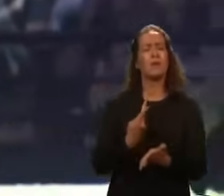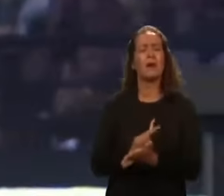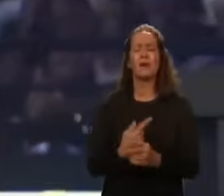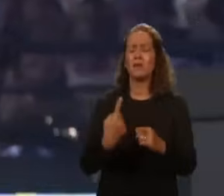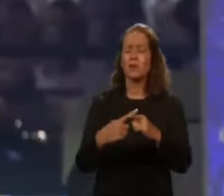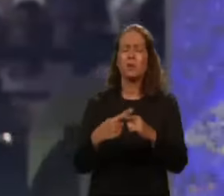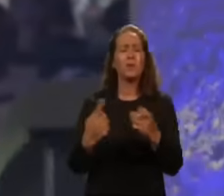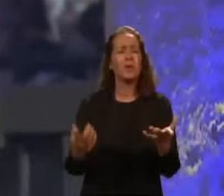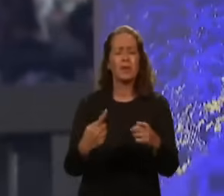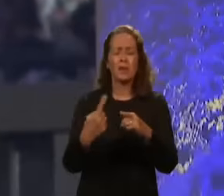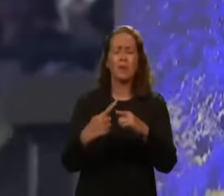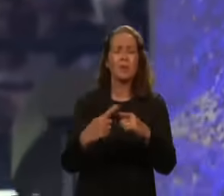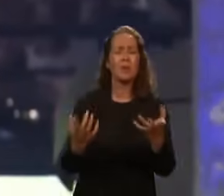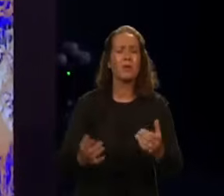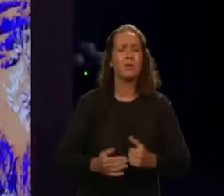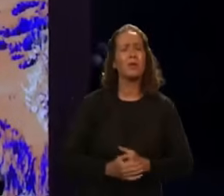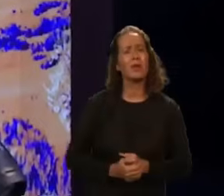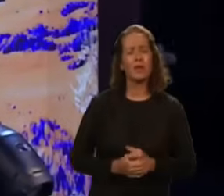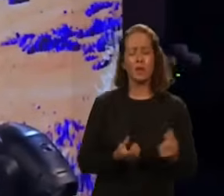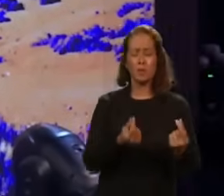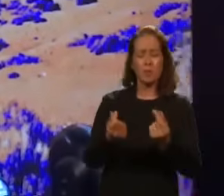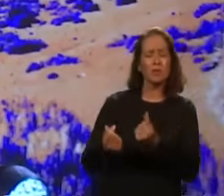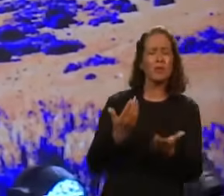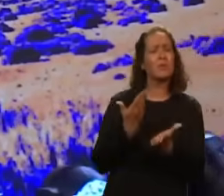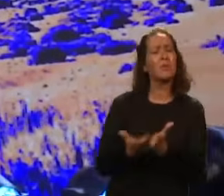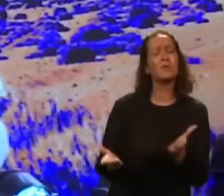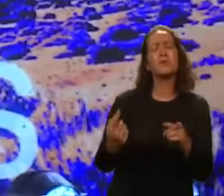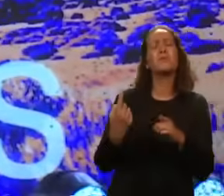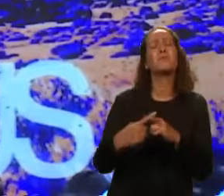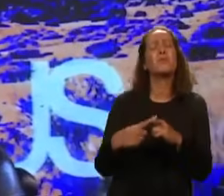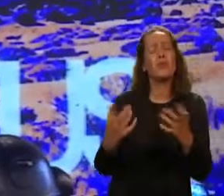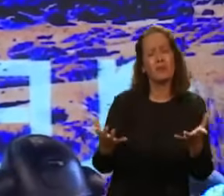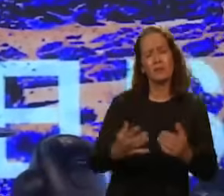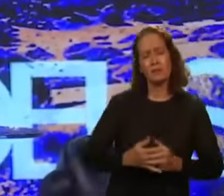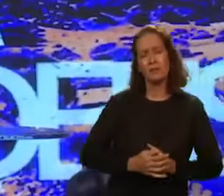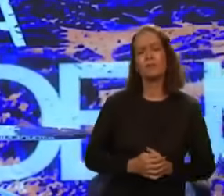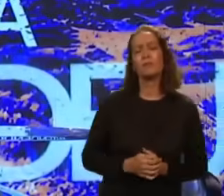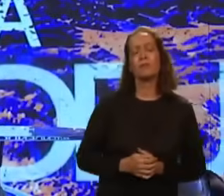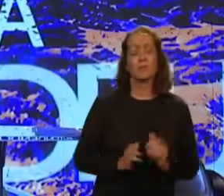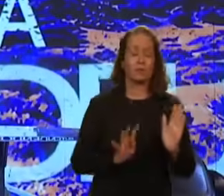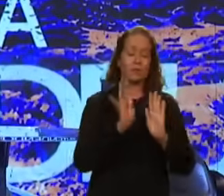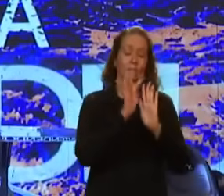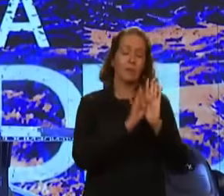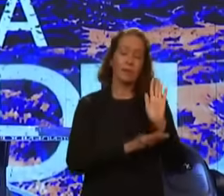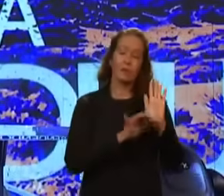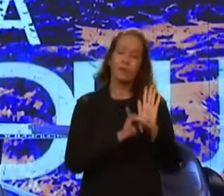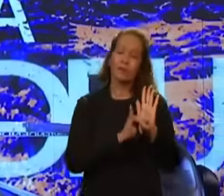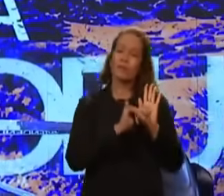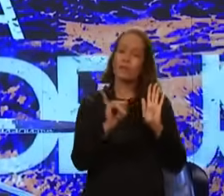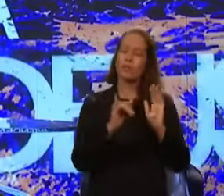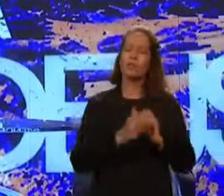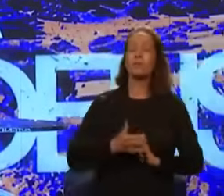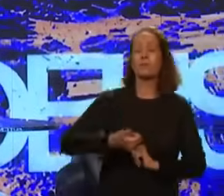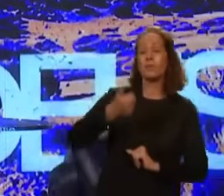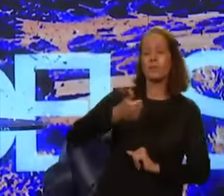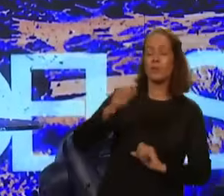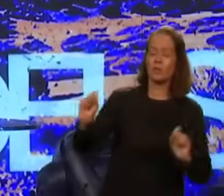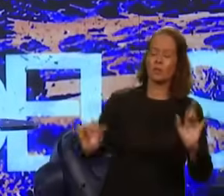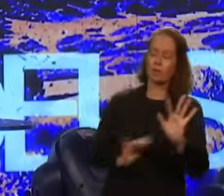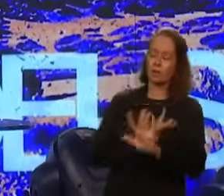mal de mim? Por quê? Que eu perdi o meu dinheiro? Por quê? O texto diz, primeiro, para a glória dele.